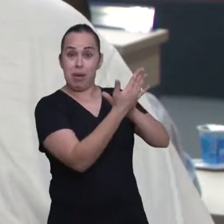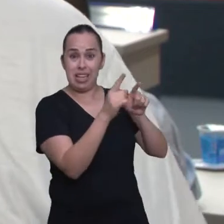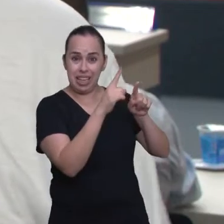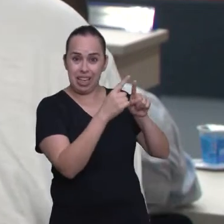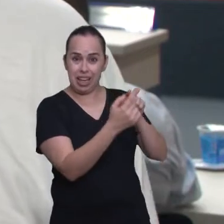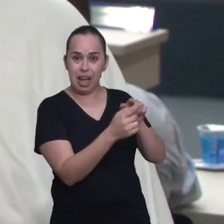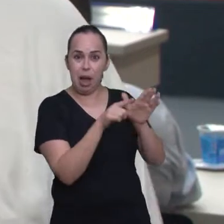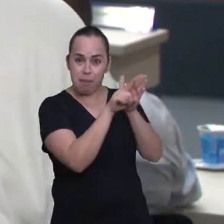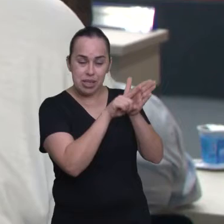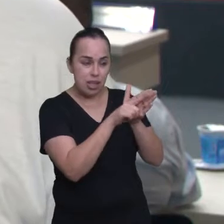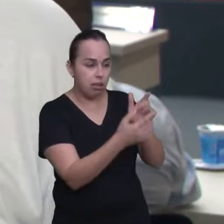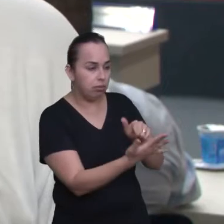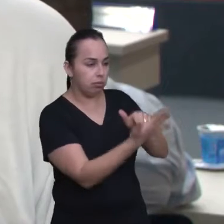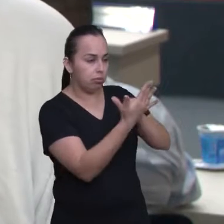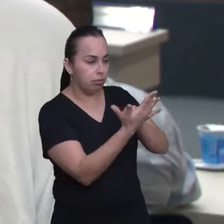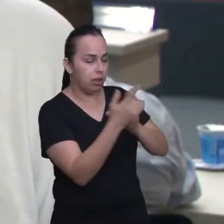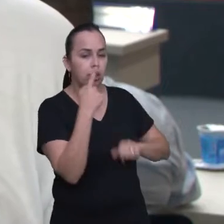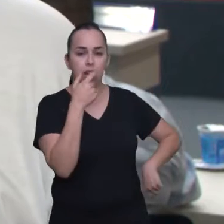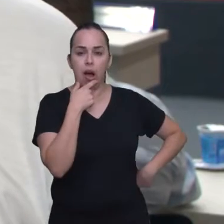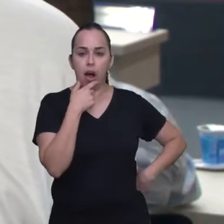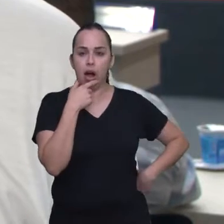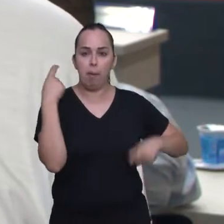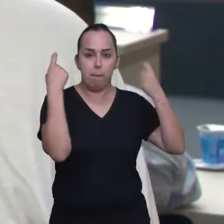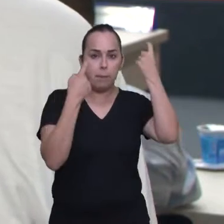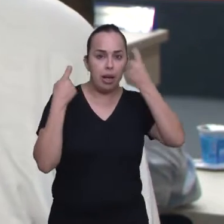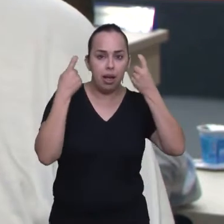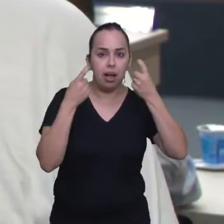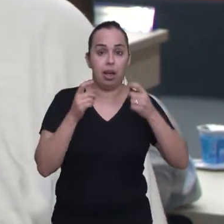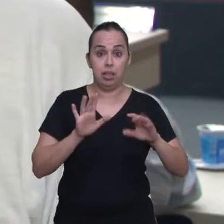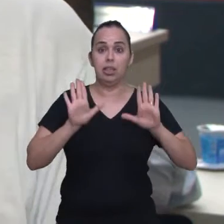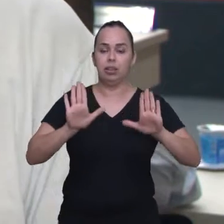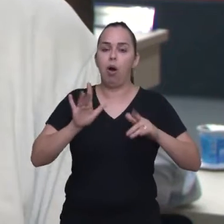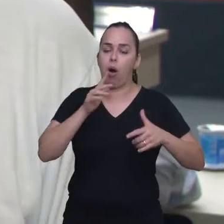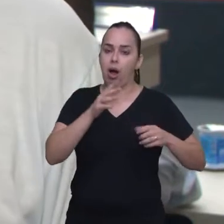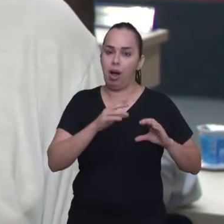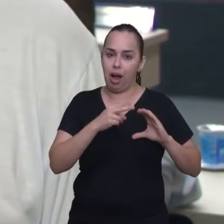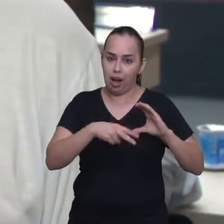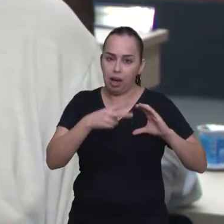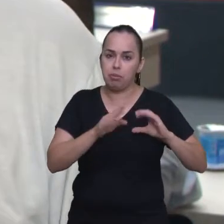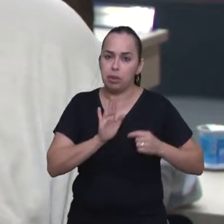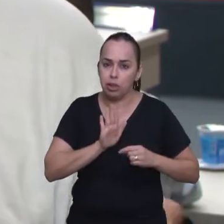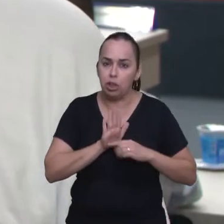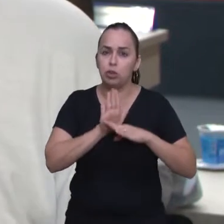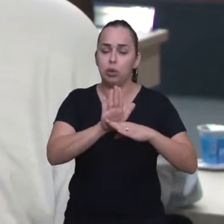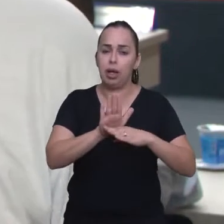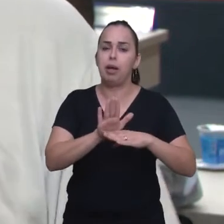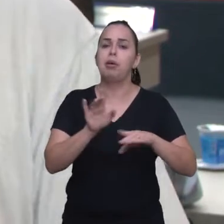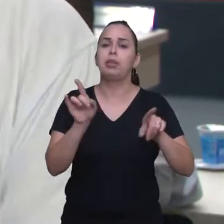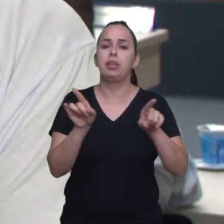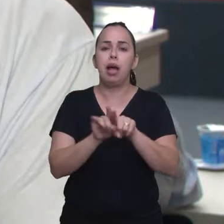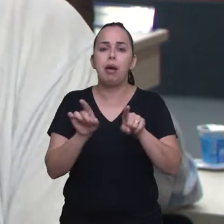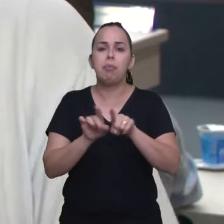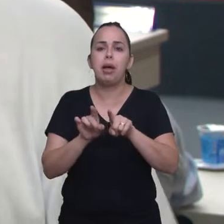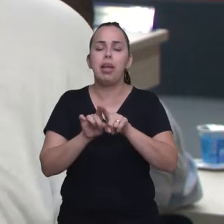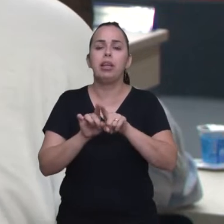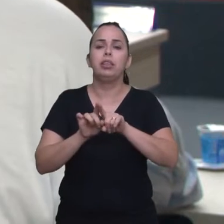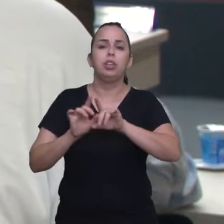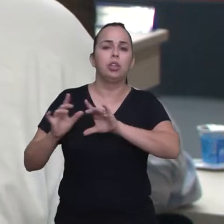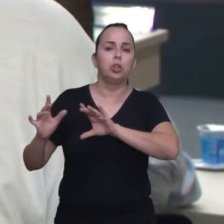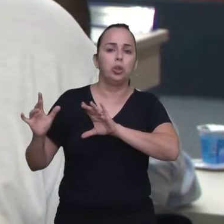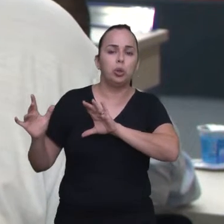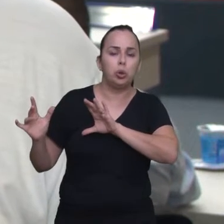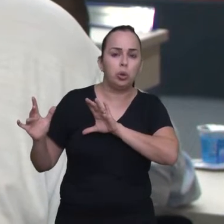e creio que não só a Câmara Municipal pode contribuir com essa informação também, mas toda a nossa